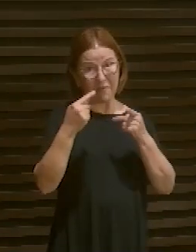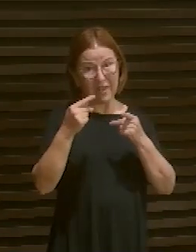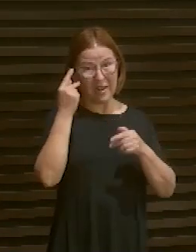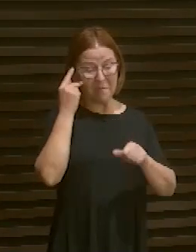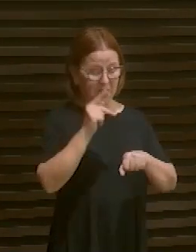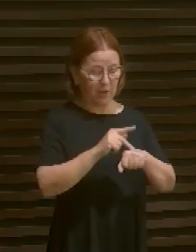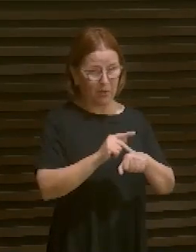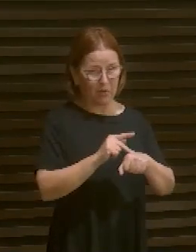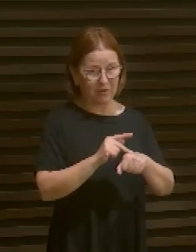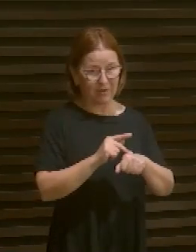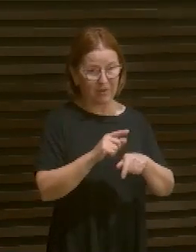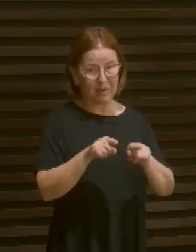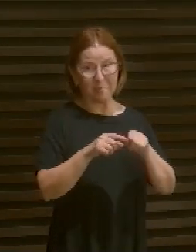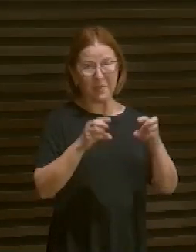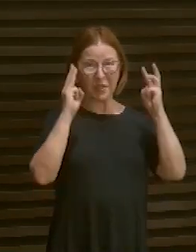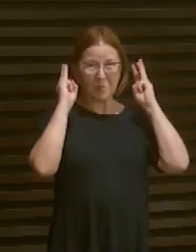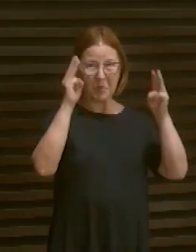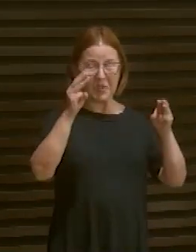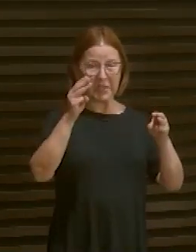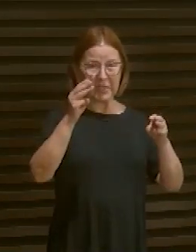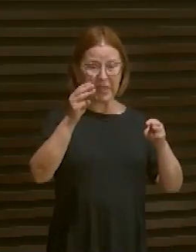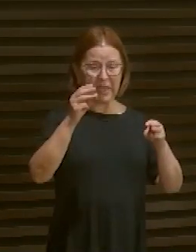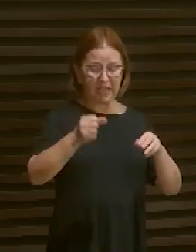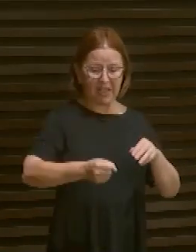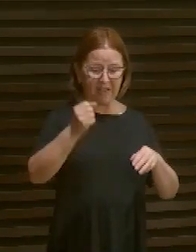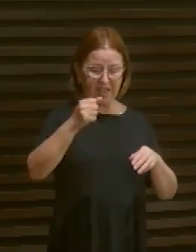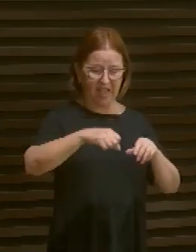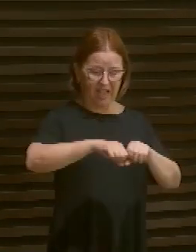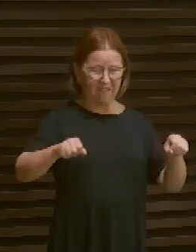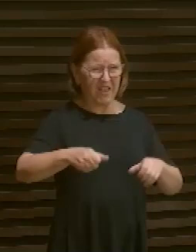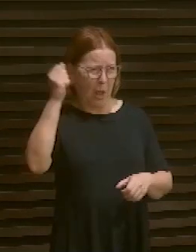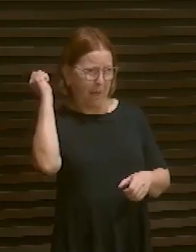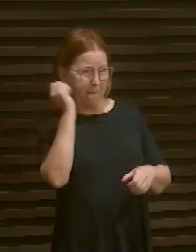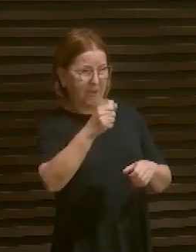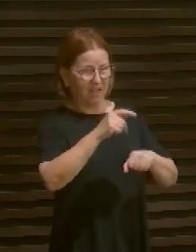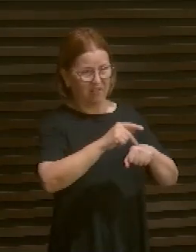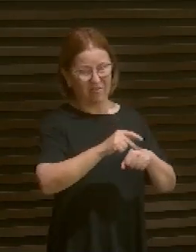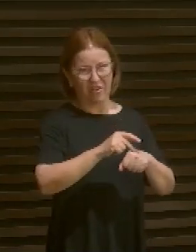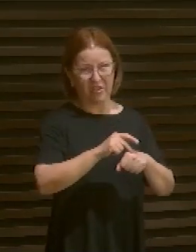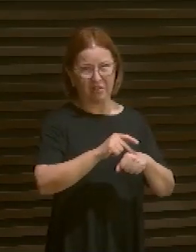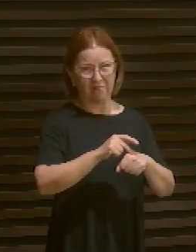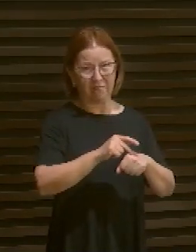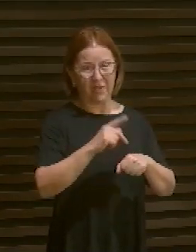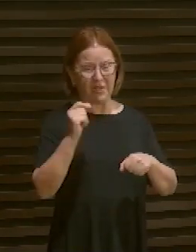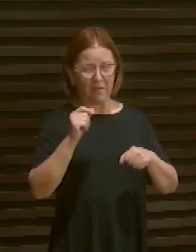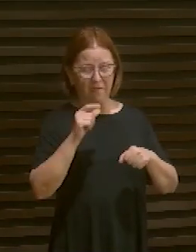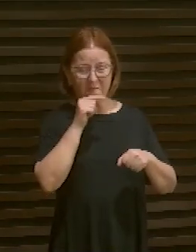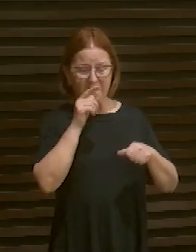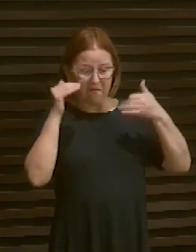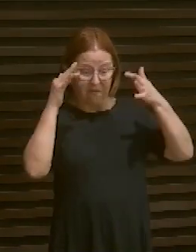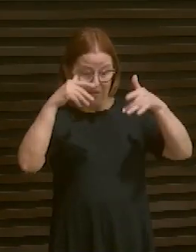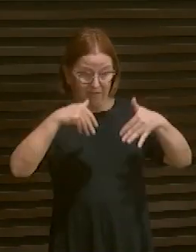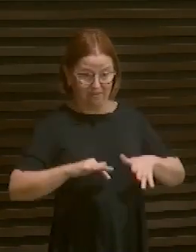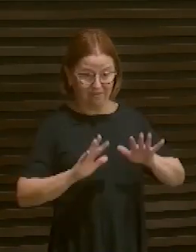água, um mar de água, um verdadeiro Tibagi. Não pense que